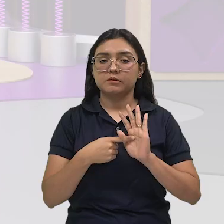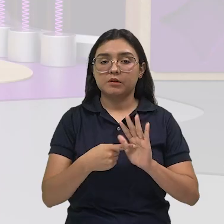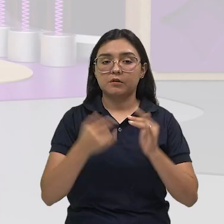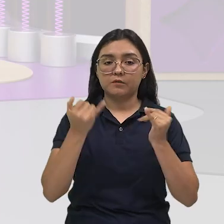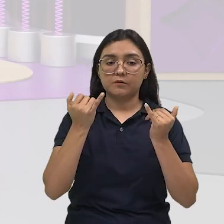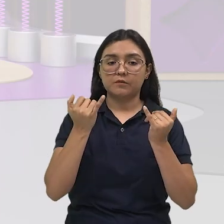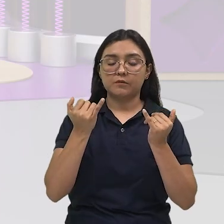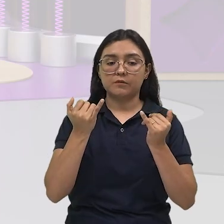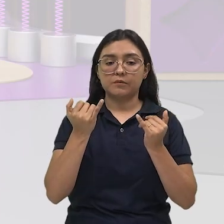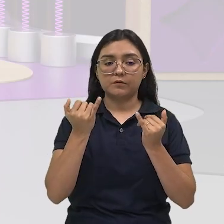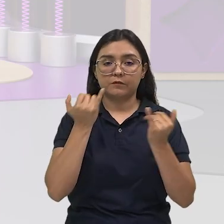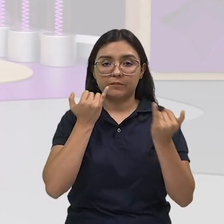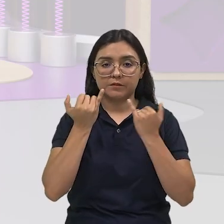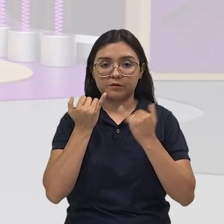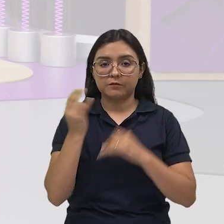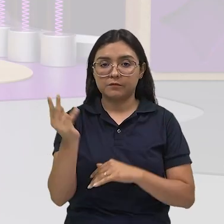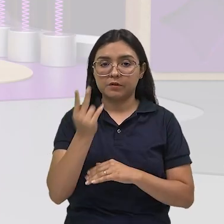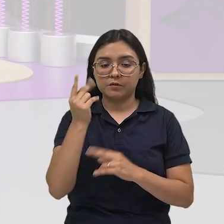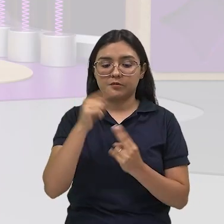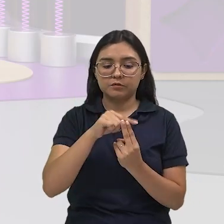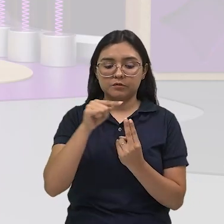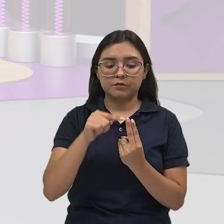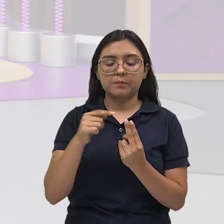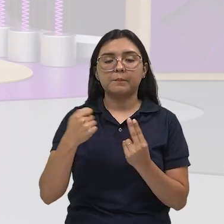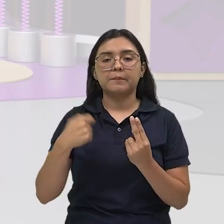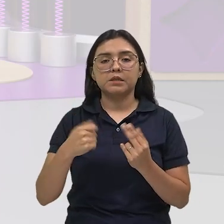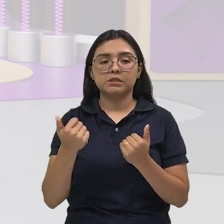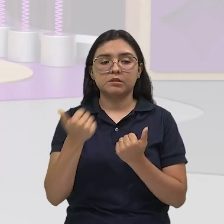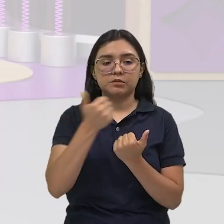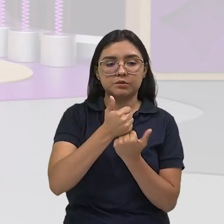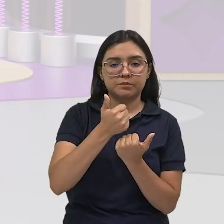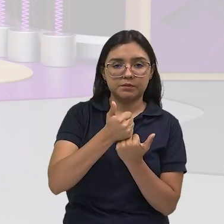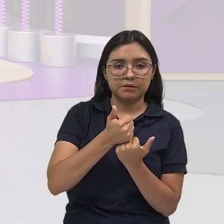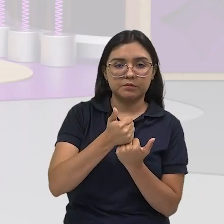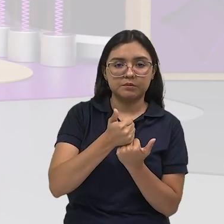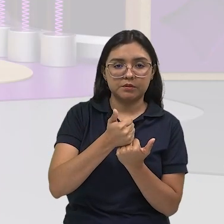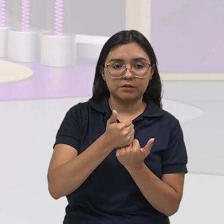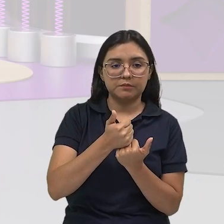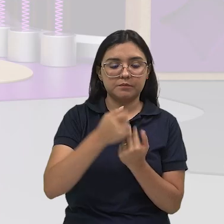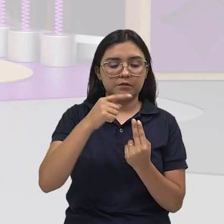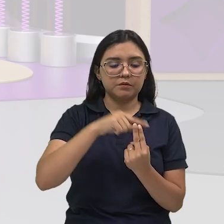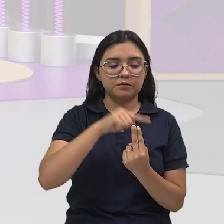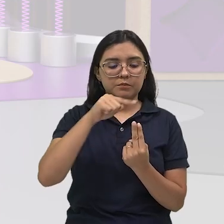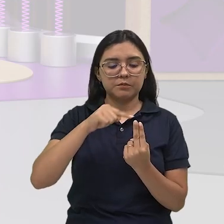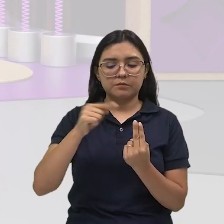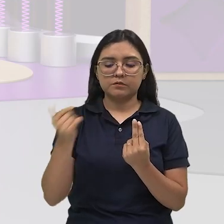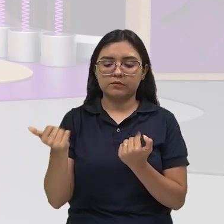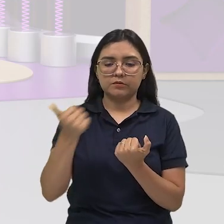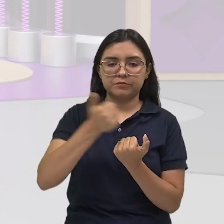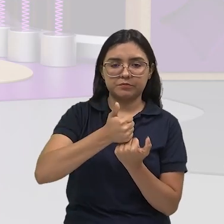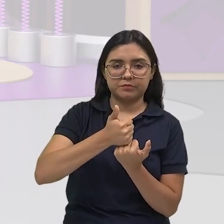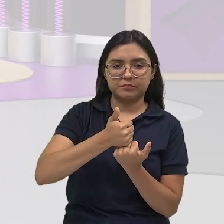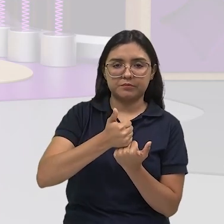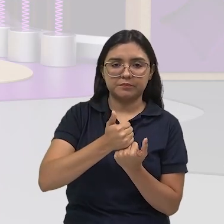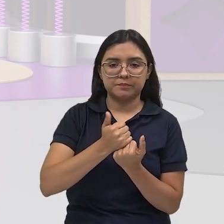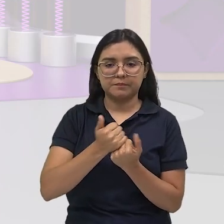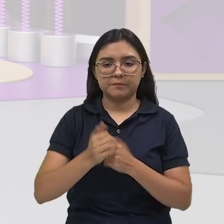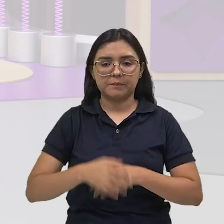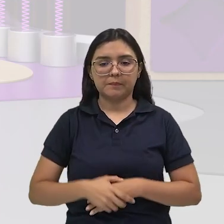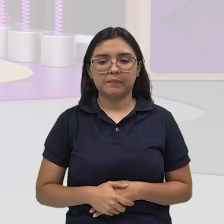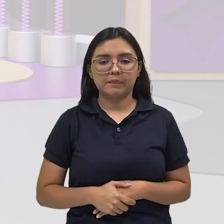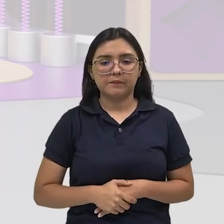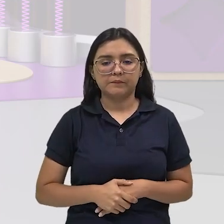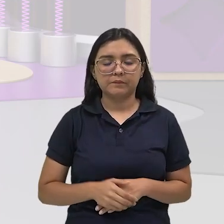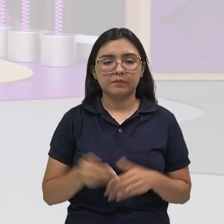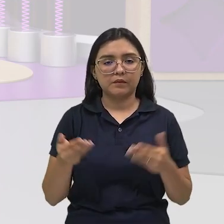do π, então você tem que usar o valor que o problema está te dando. Eu vou fazer agora